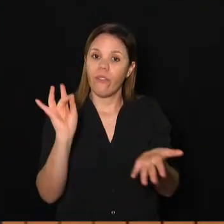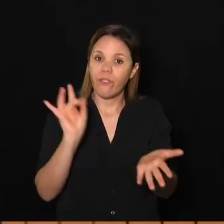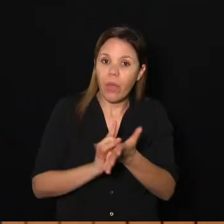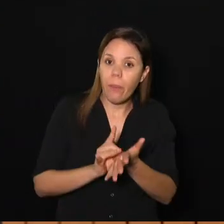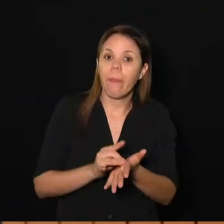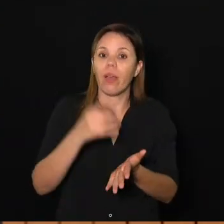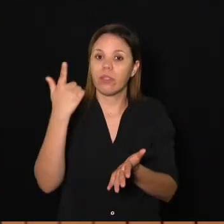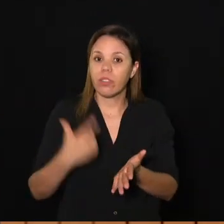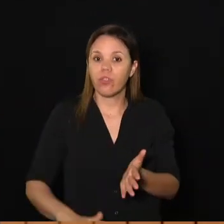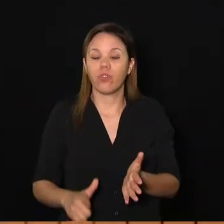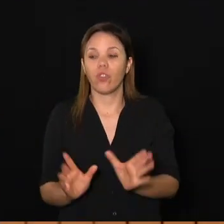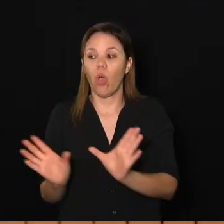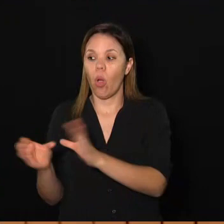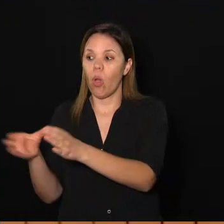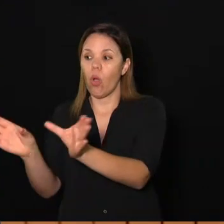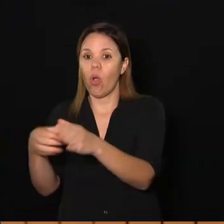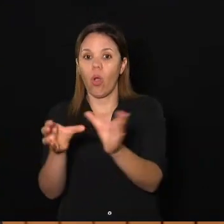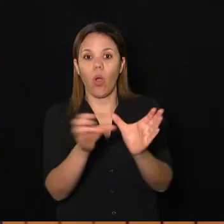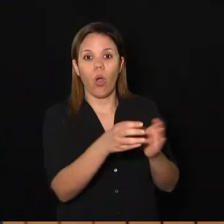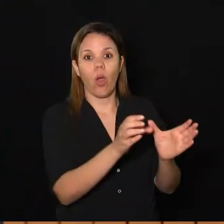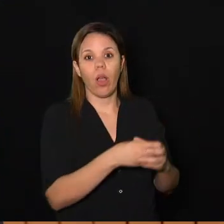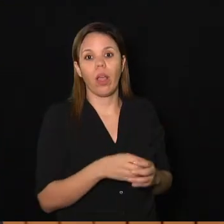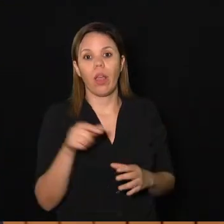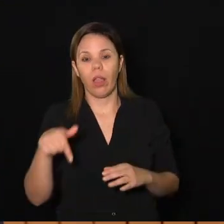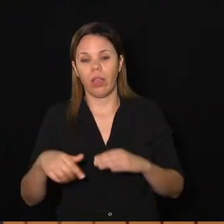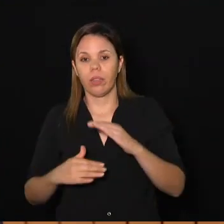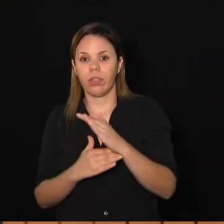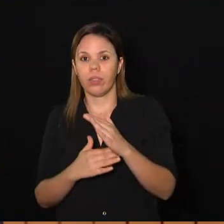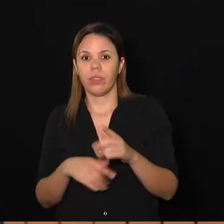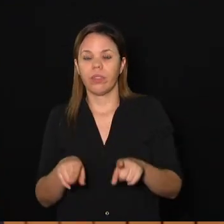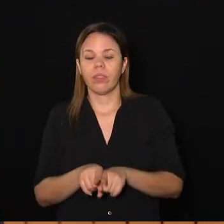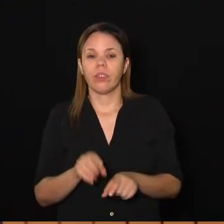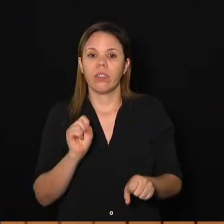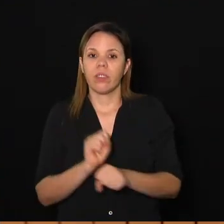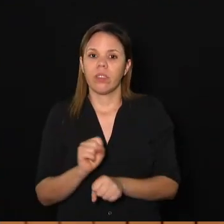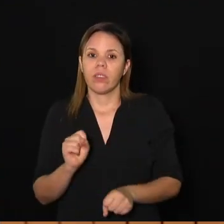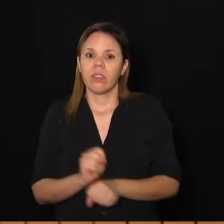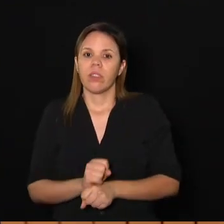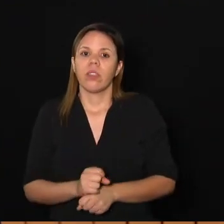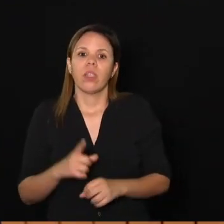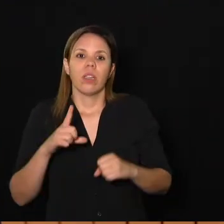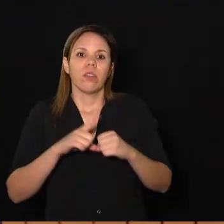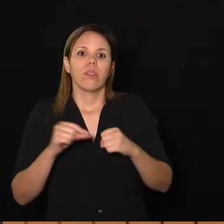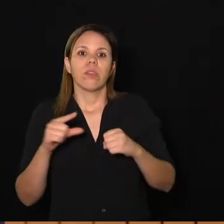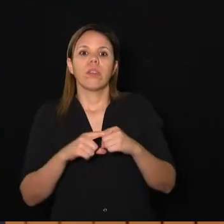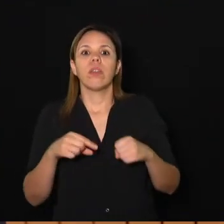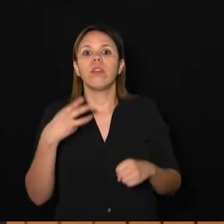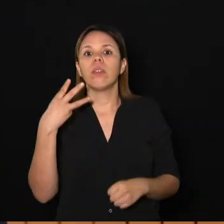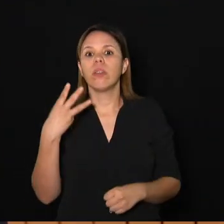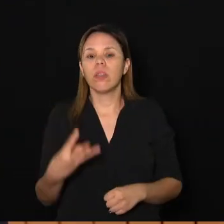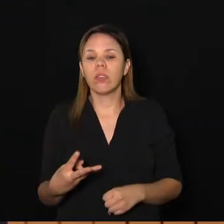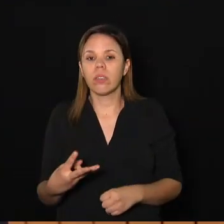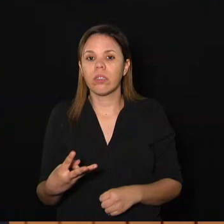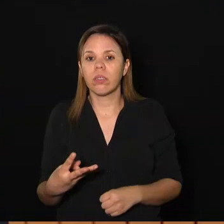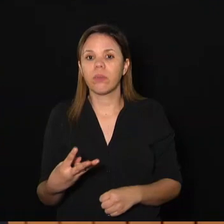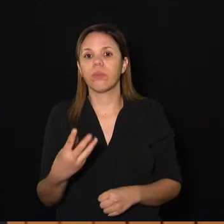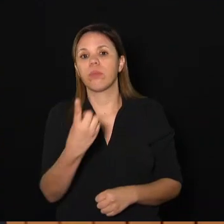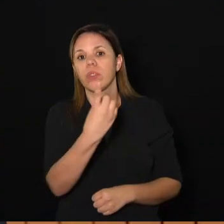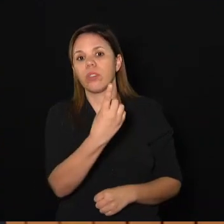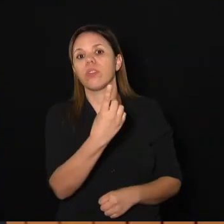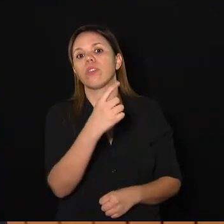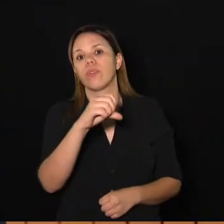reafirmada pelas outras comissões da casa e está escorado no artigo 3º do decreto 20.931 de